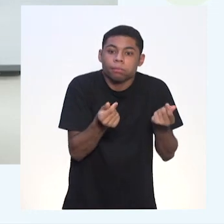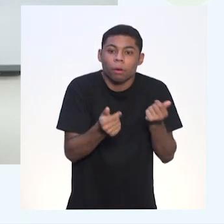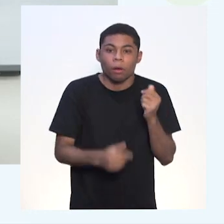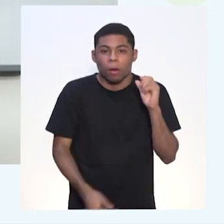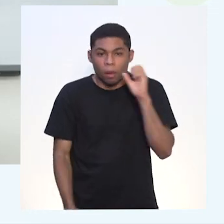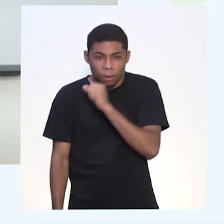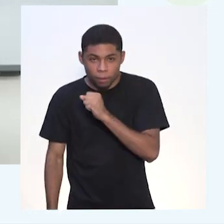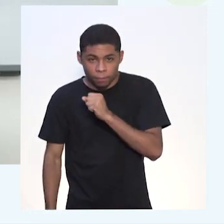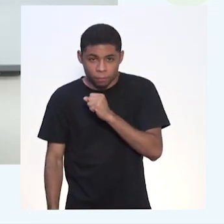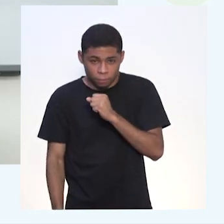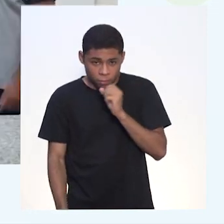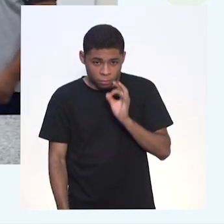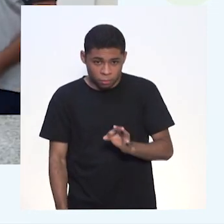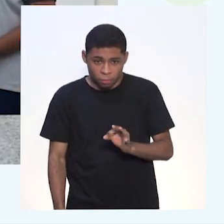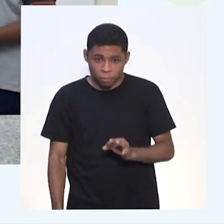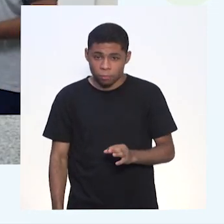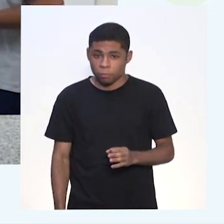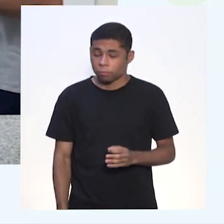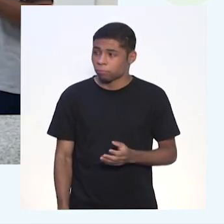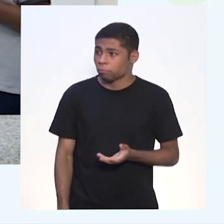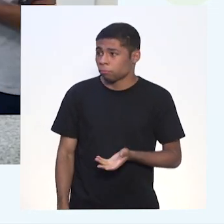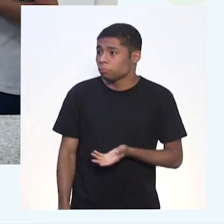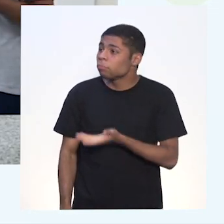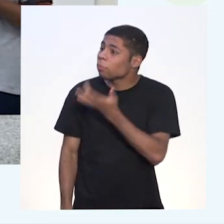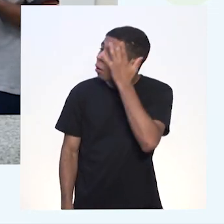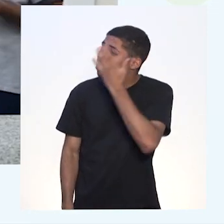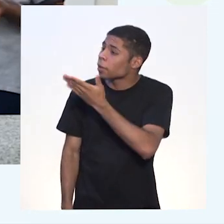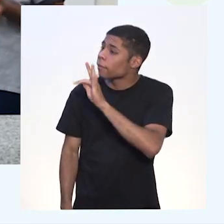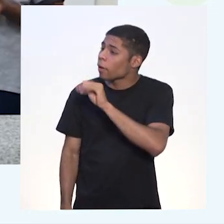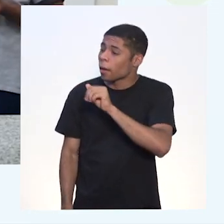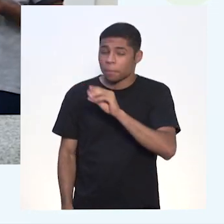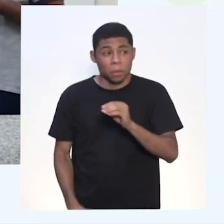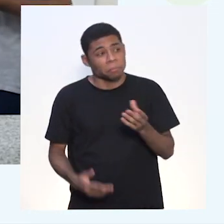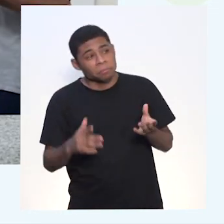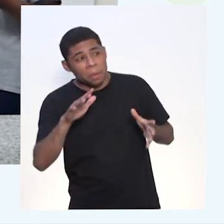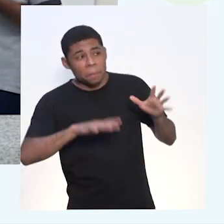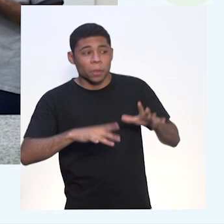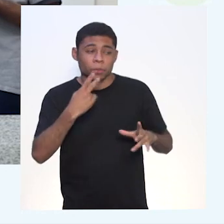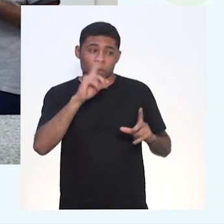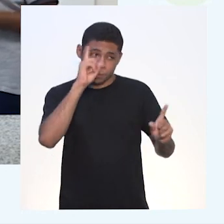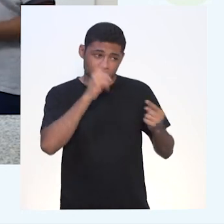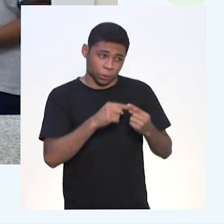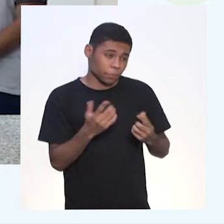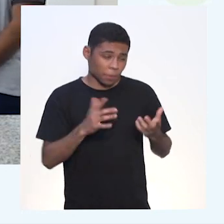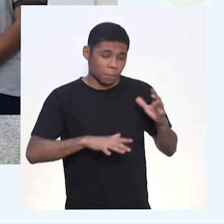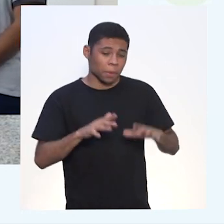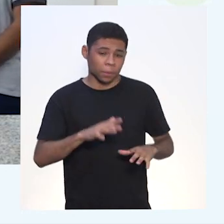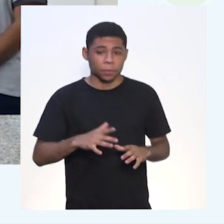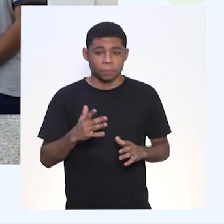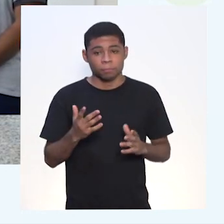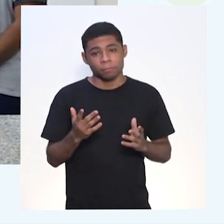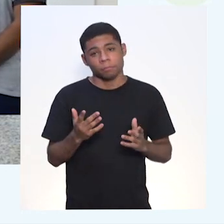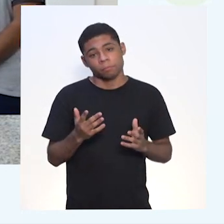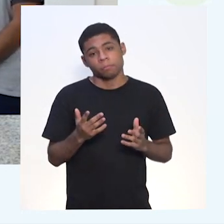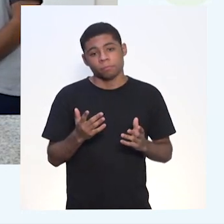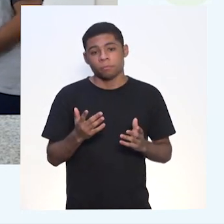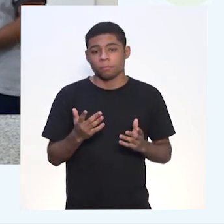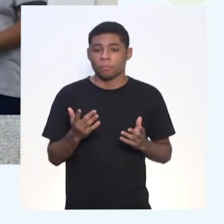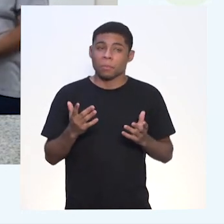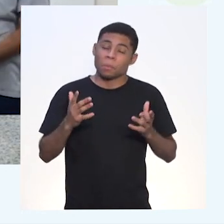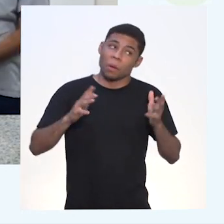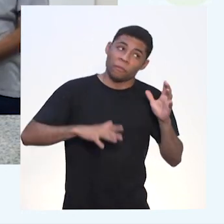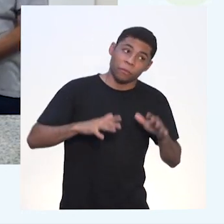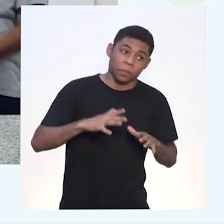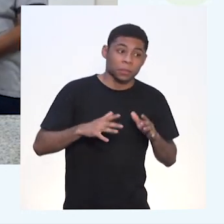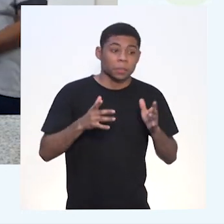rápida e menos tempo? Bom, mas depende do objetivo, né? Dependendo do objetivo, acho que aí tem